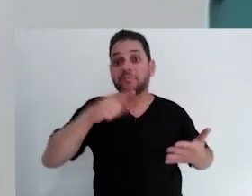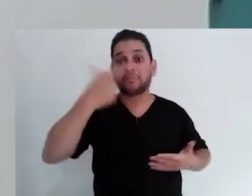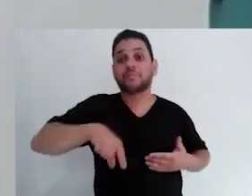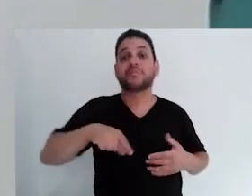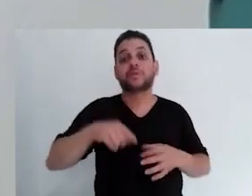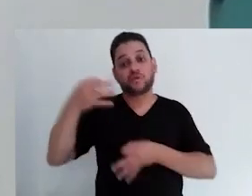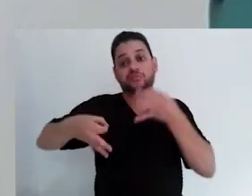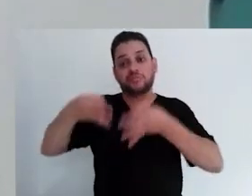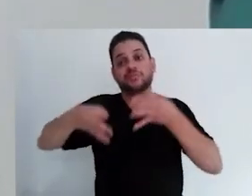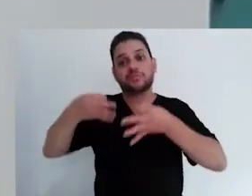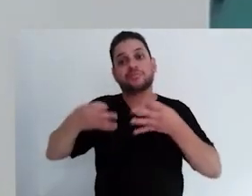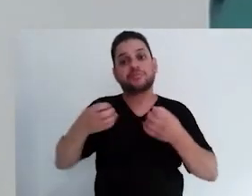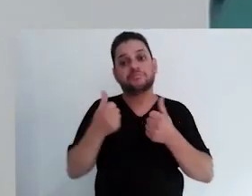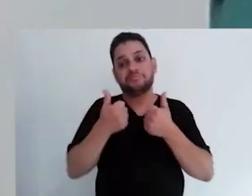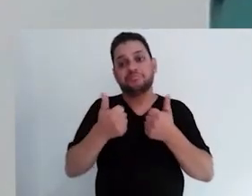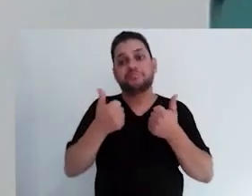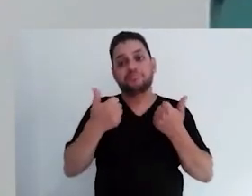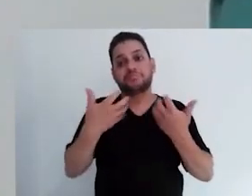nos núcleos.